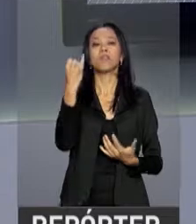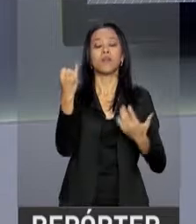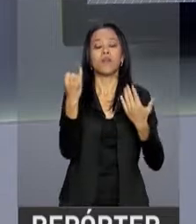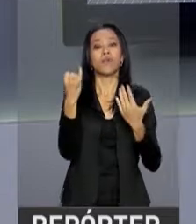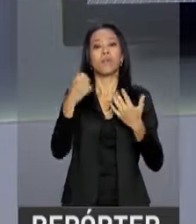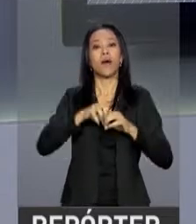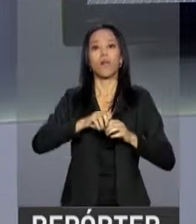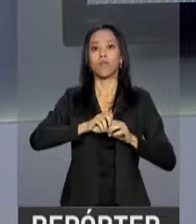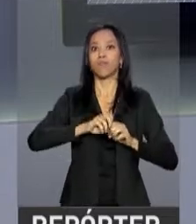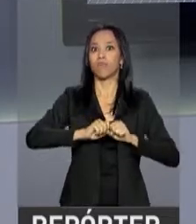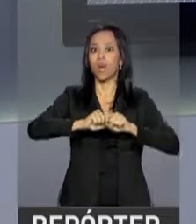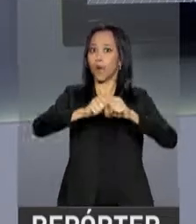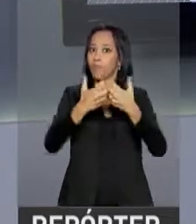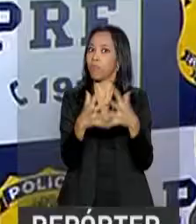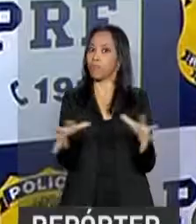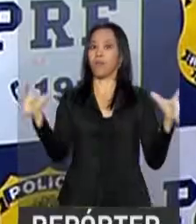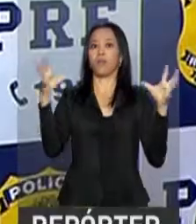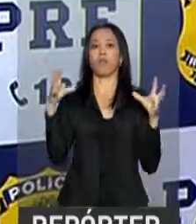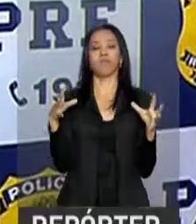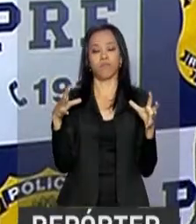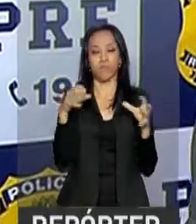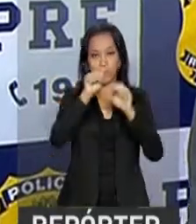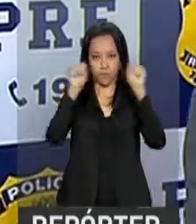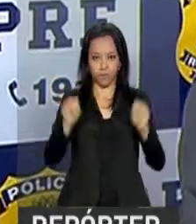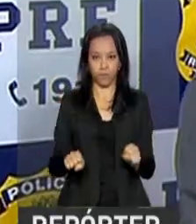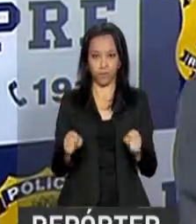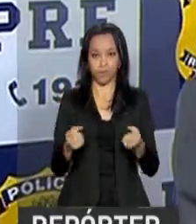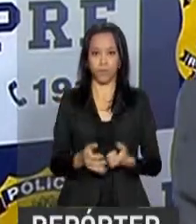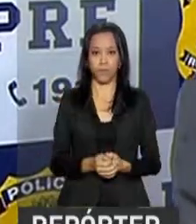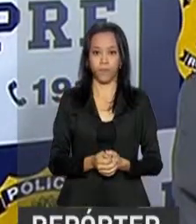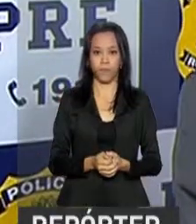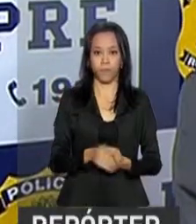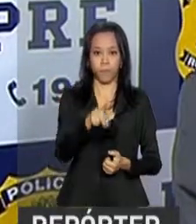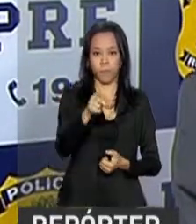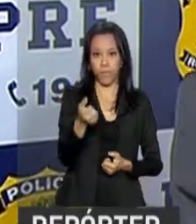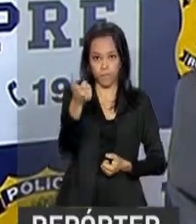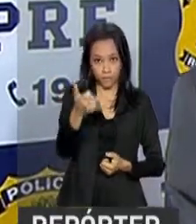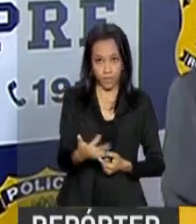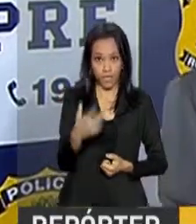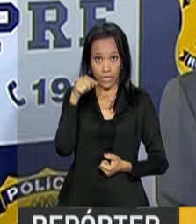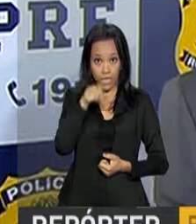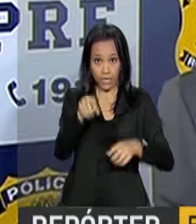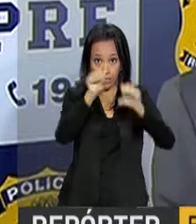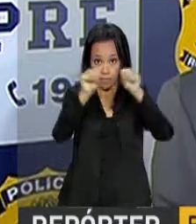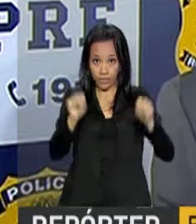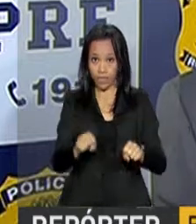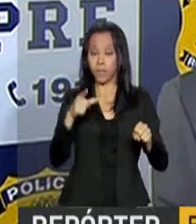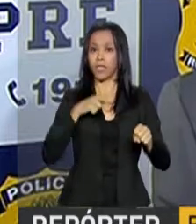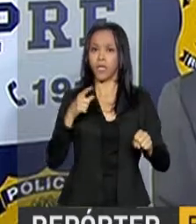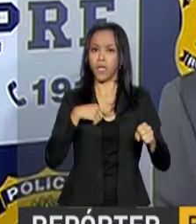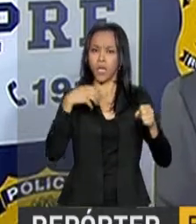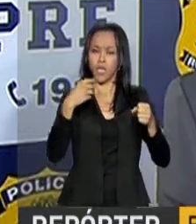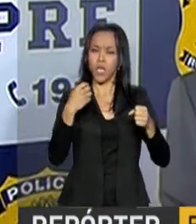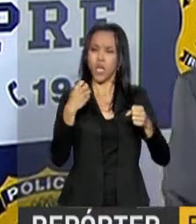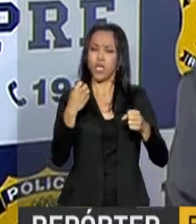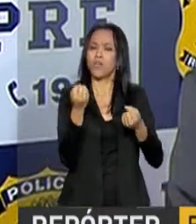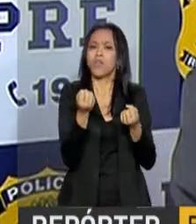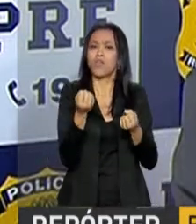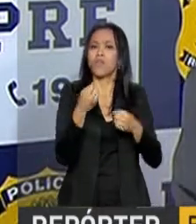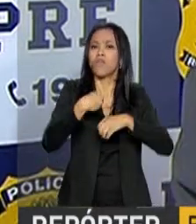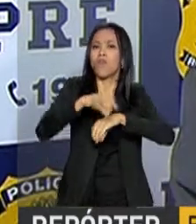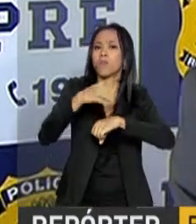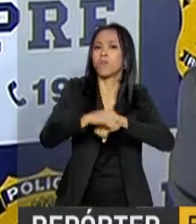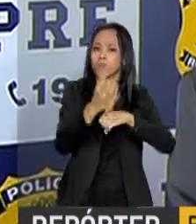no combate ao crime esse sistema tem uma base de dados ele é basicamente uma câmera que faz a